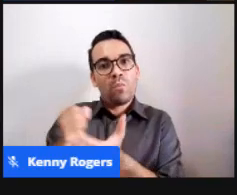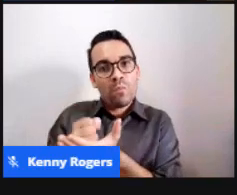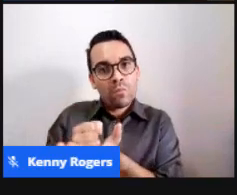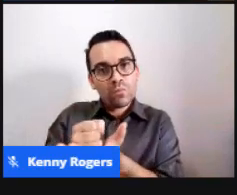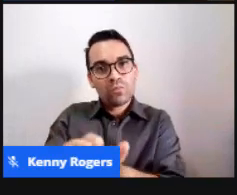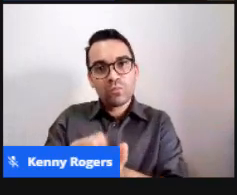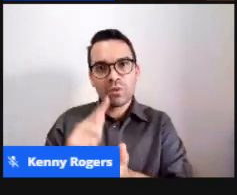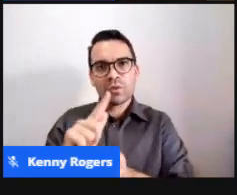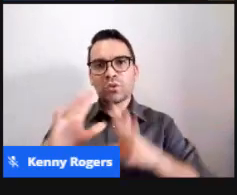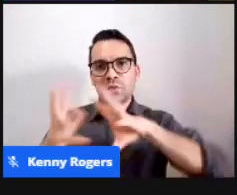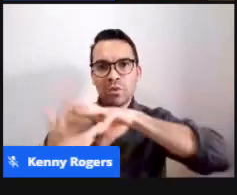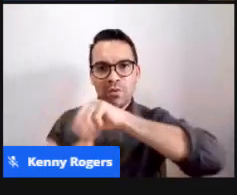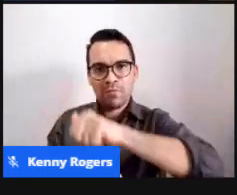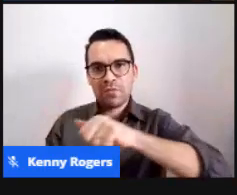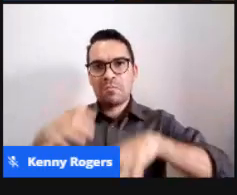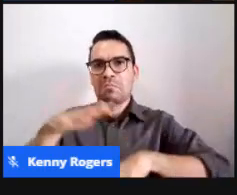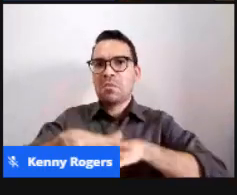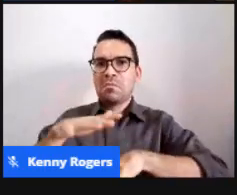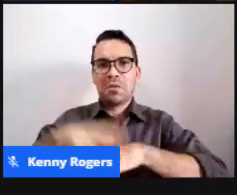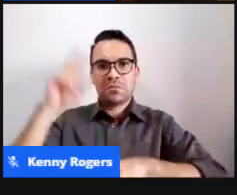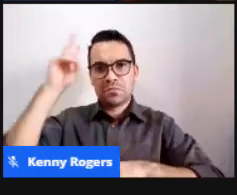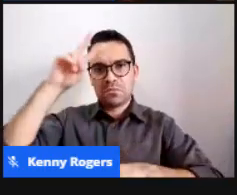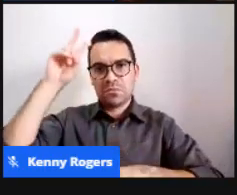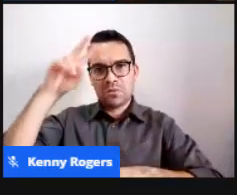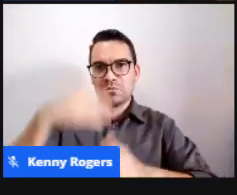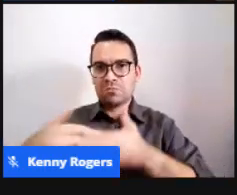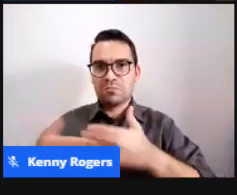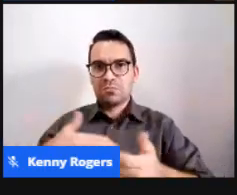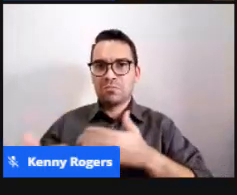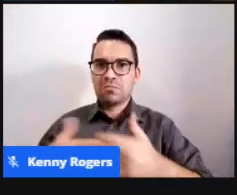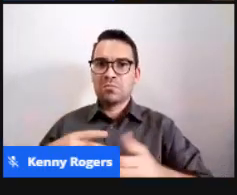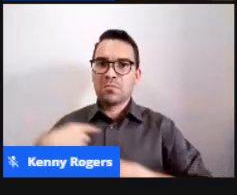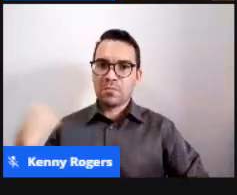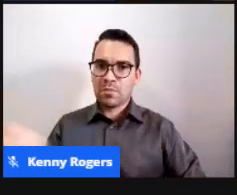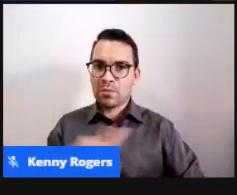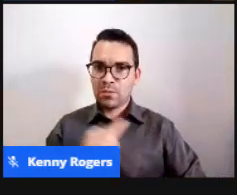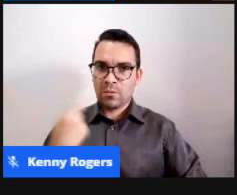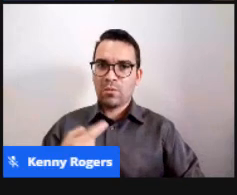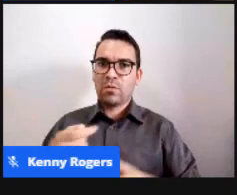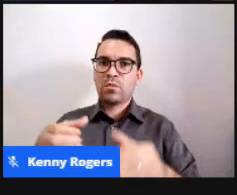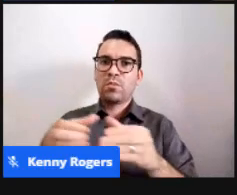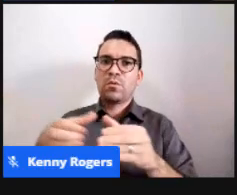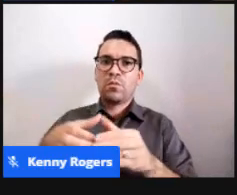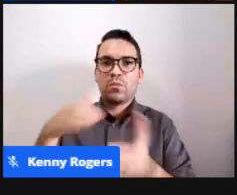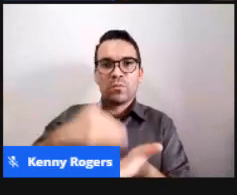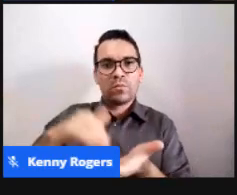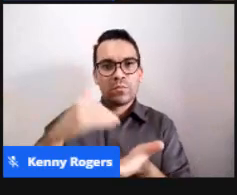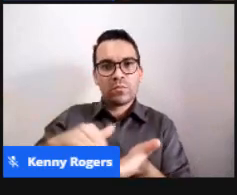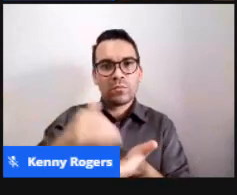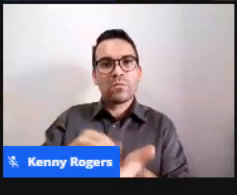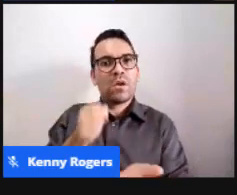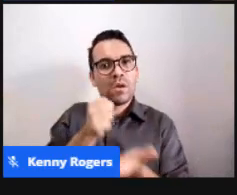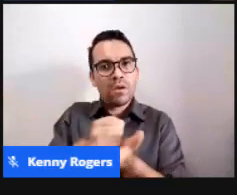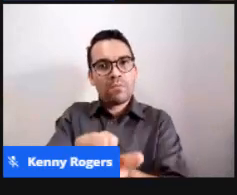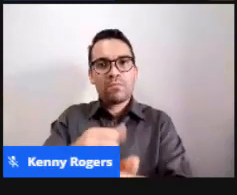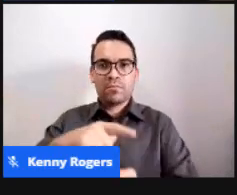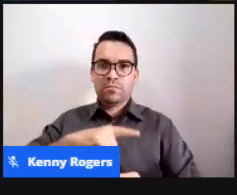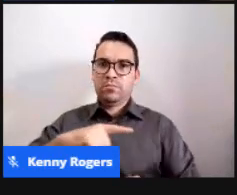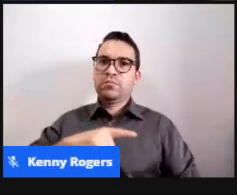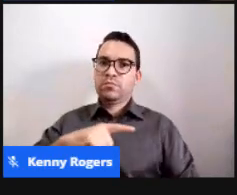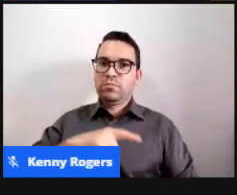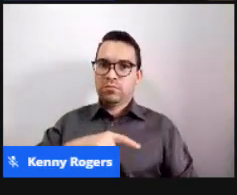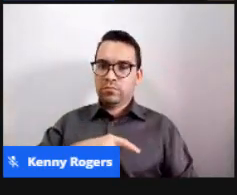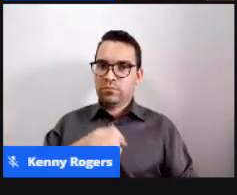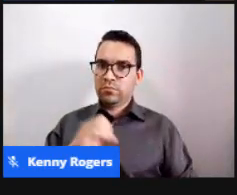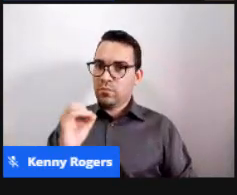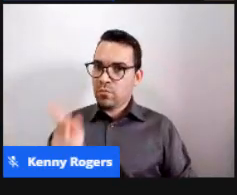isso. O que vocês têm? A gente faz, tá bom? A gente ajuda bastante vocês nessa proposta. Tá? Então,